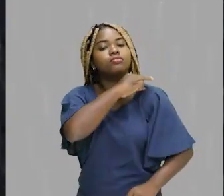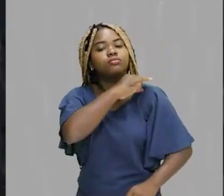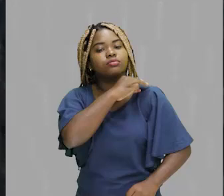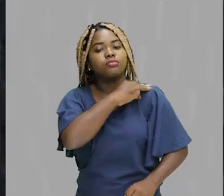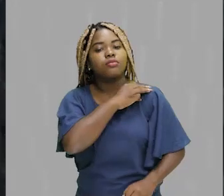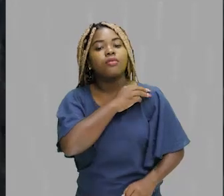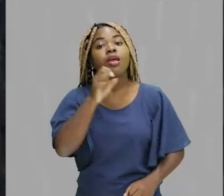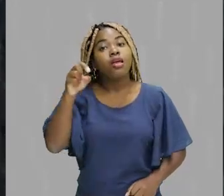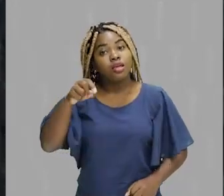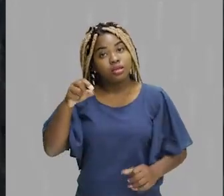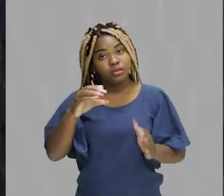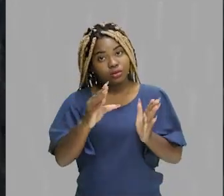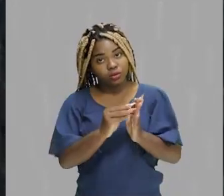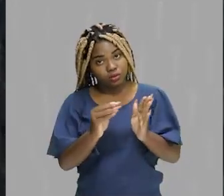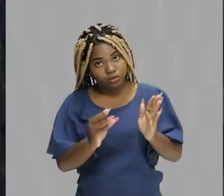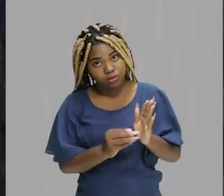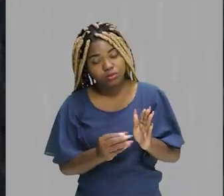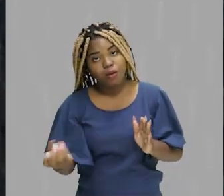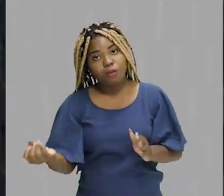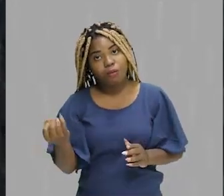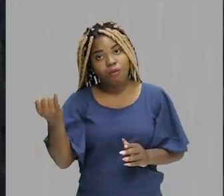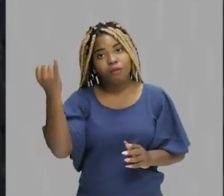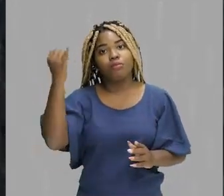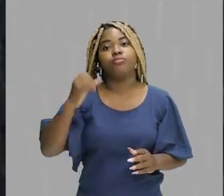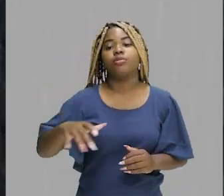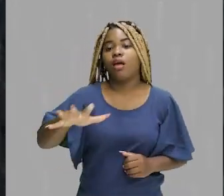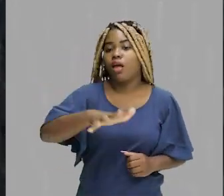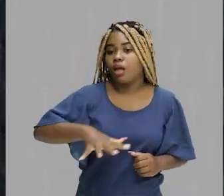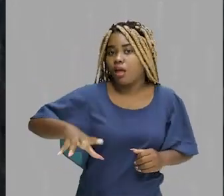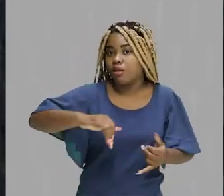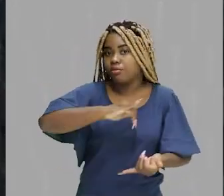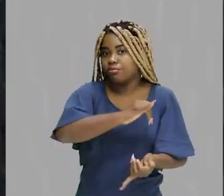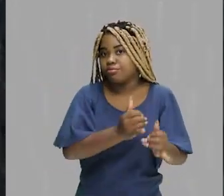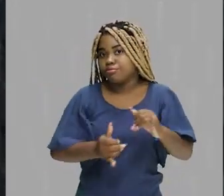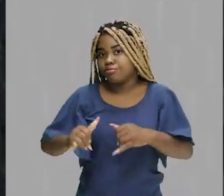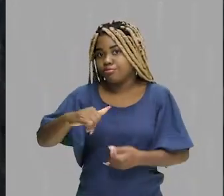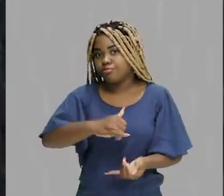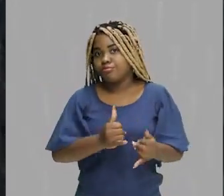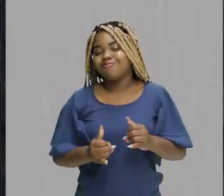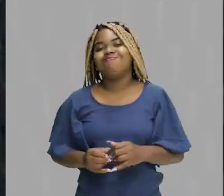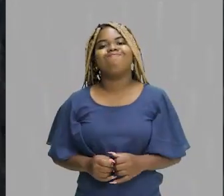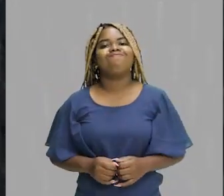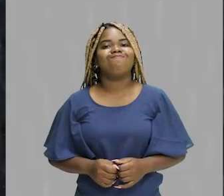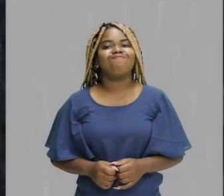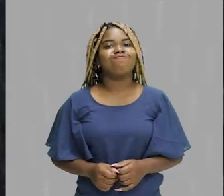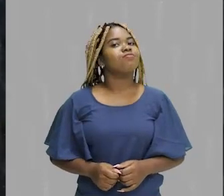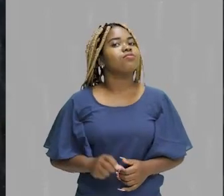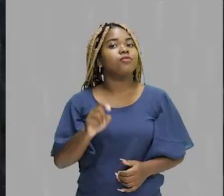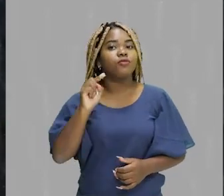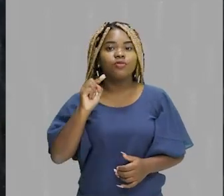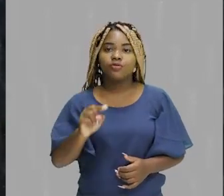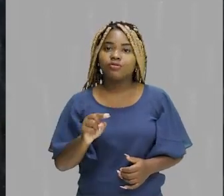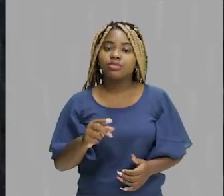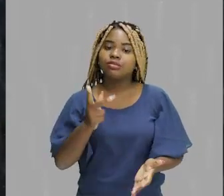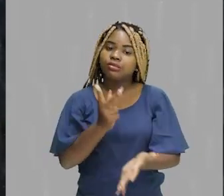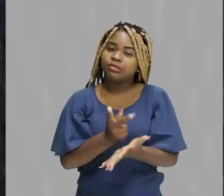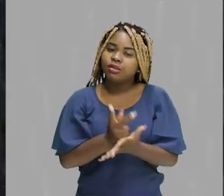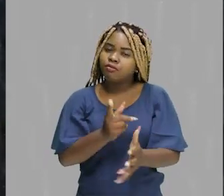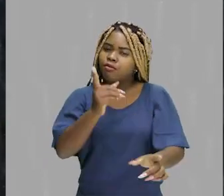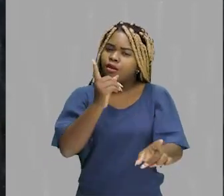muito importante na área da Química, que praticamente você vai encontrar uma ou duas